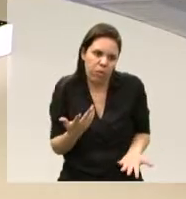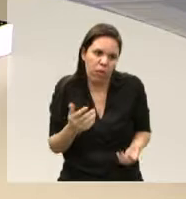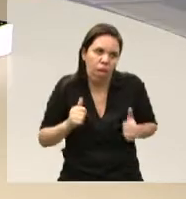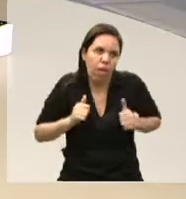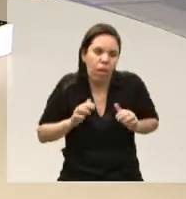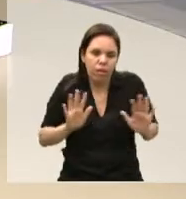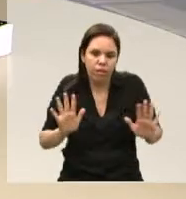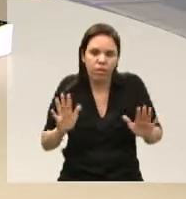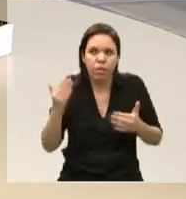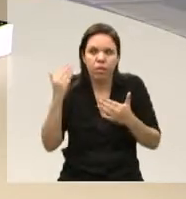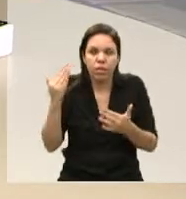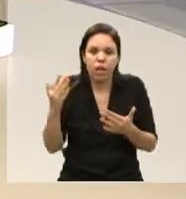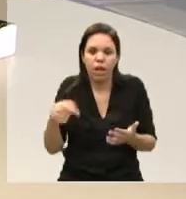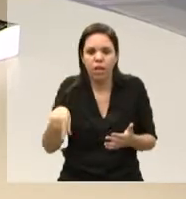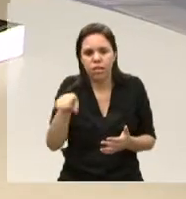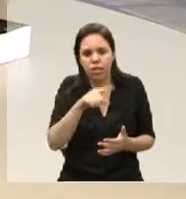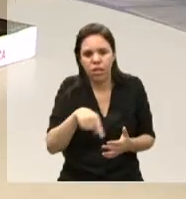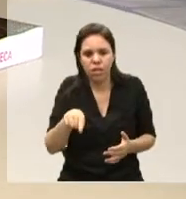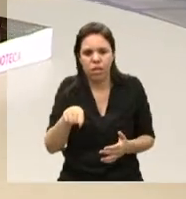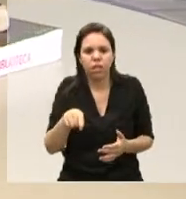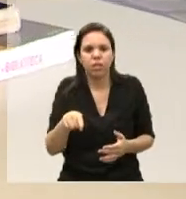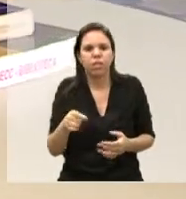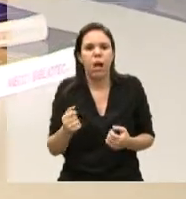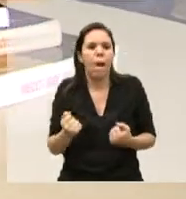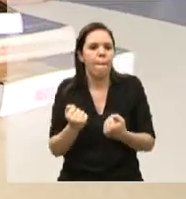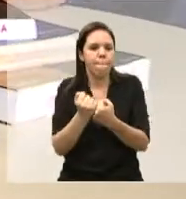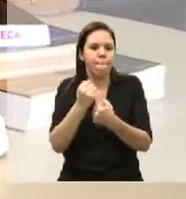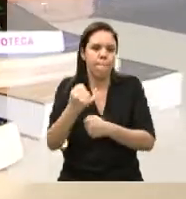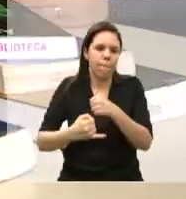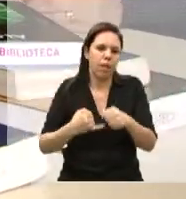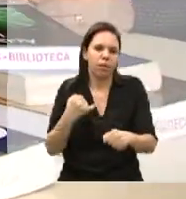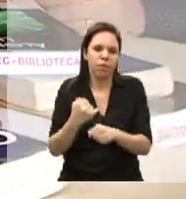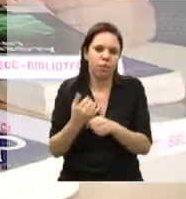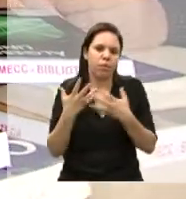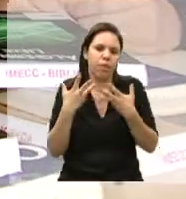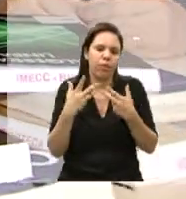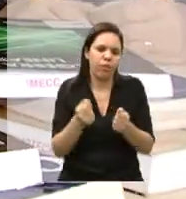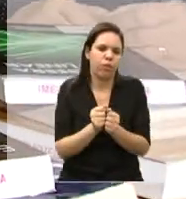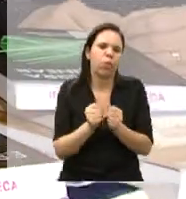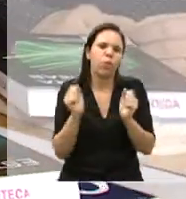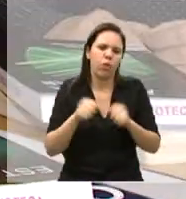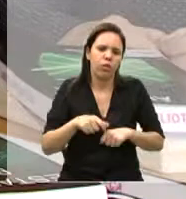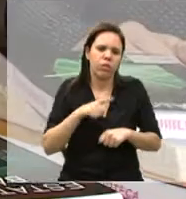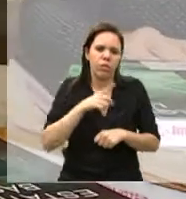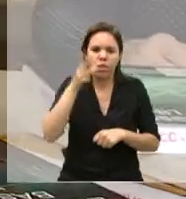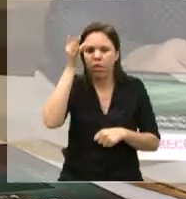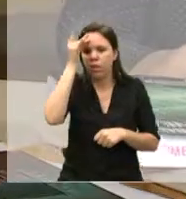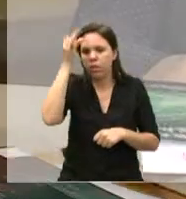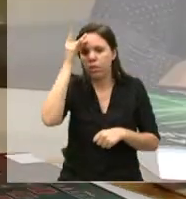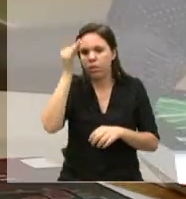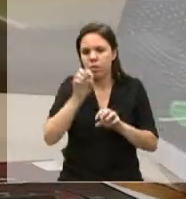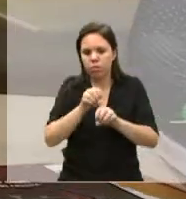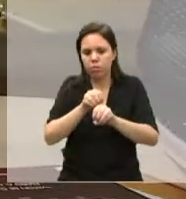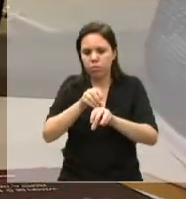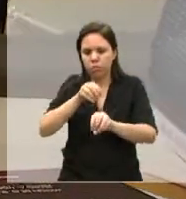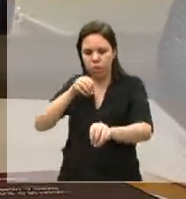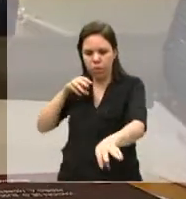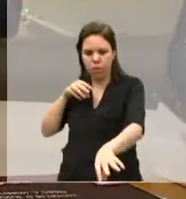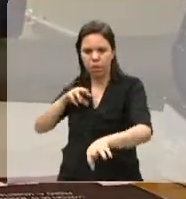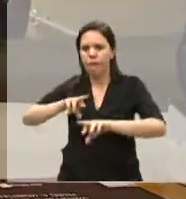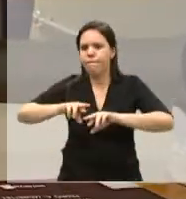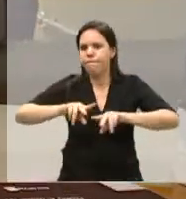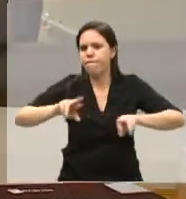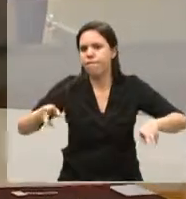hoje, graças a essa ferramenta maravilhosa chamada internet, eu posso ter um aprendizado à distância, né?